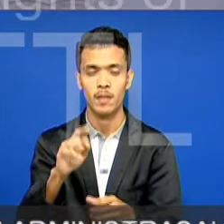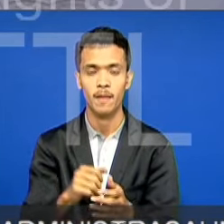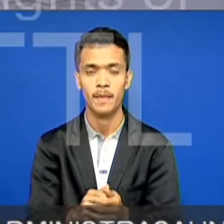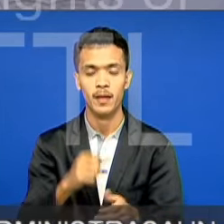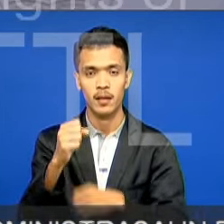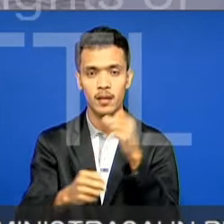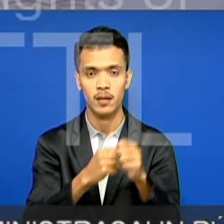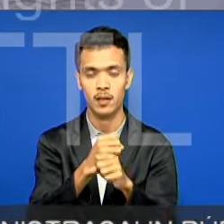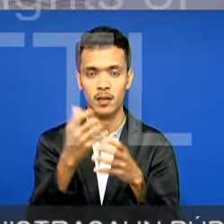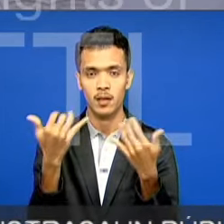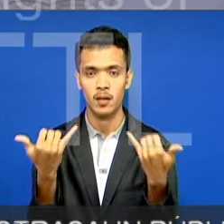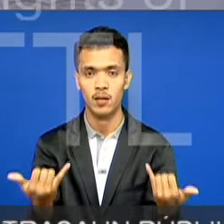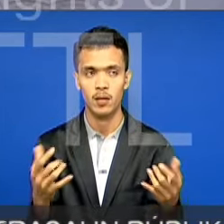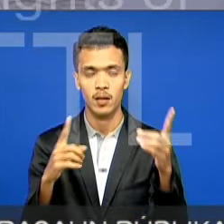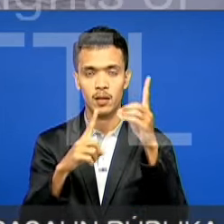28 de novembro.